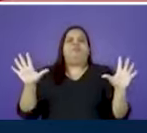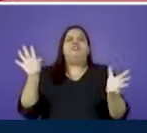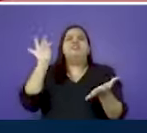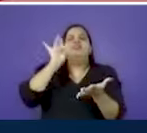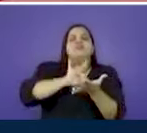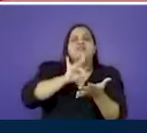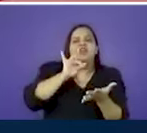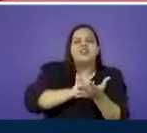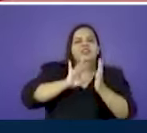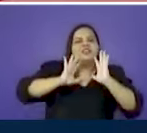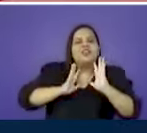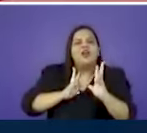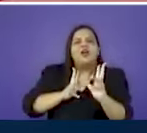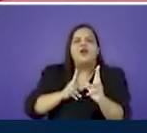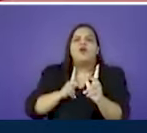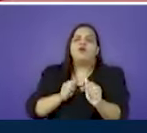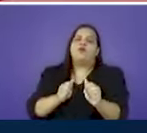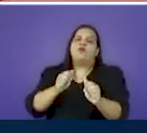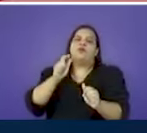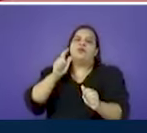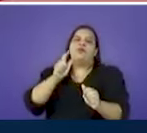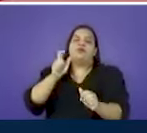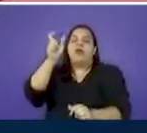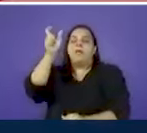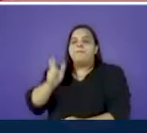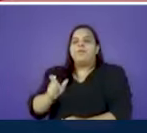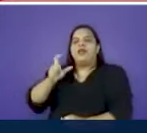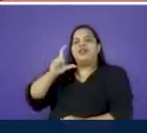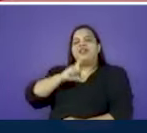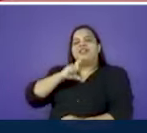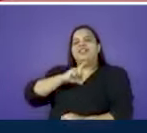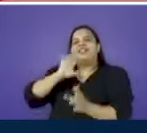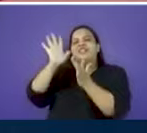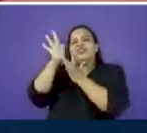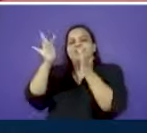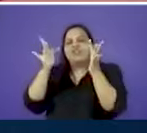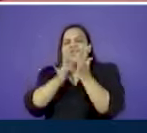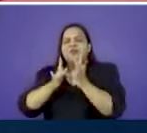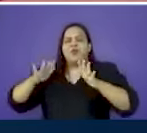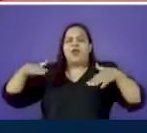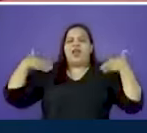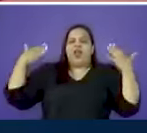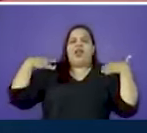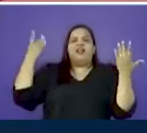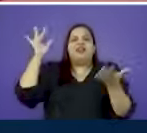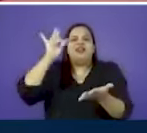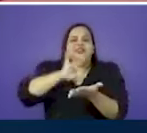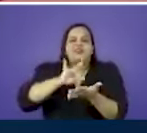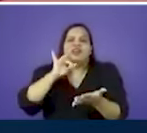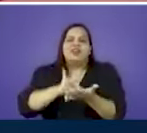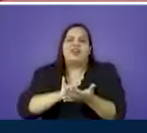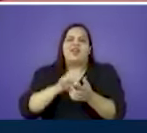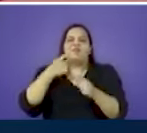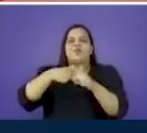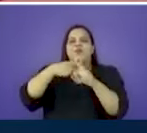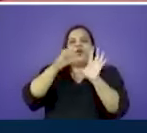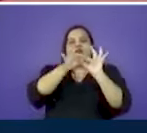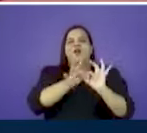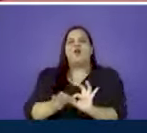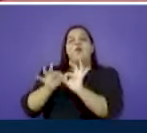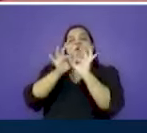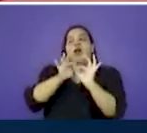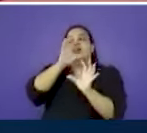seja completa. E quem tem Jesus tem alegria completa, quem tem Jesus tem alegria plena, porque tem comunhão com o